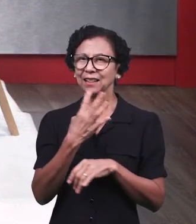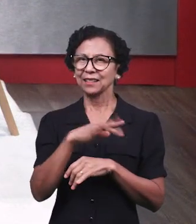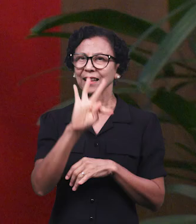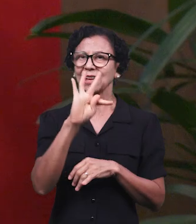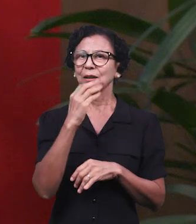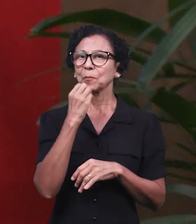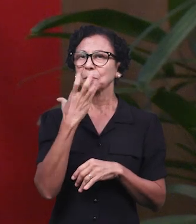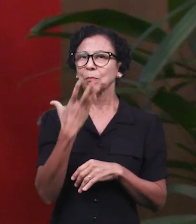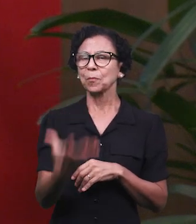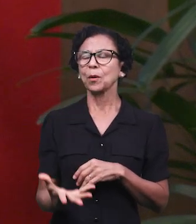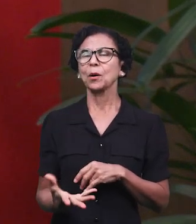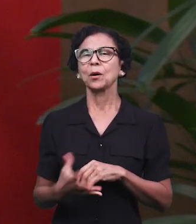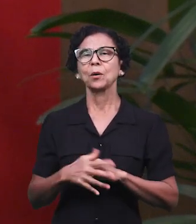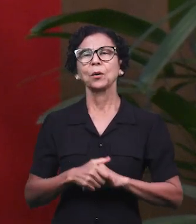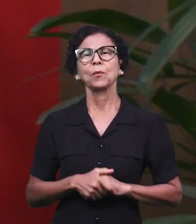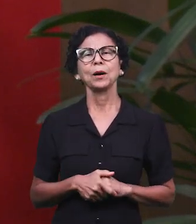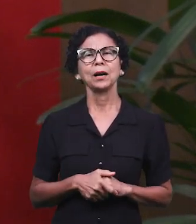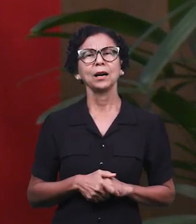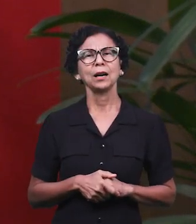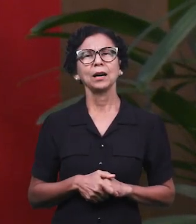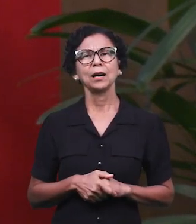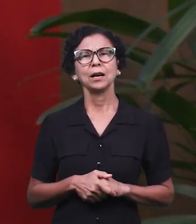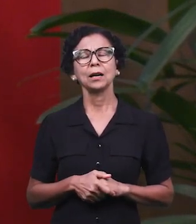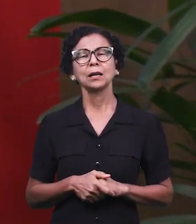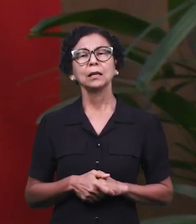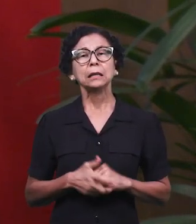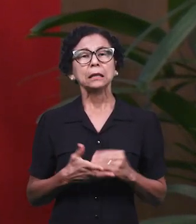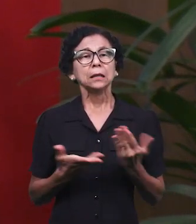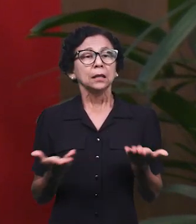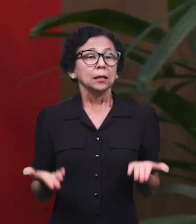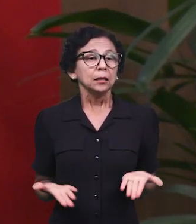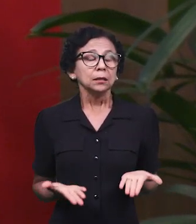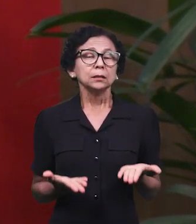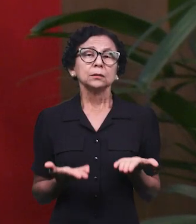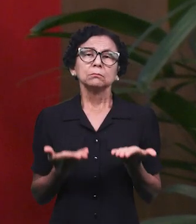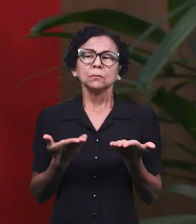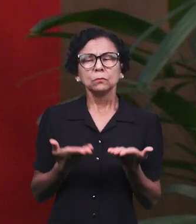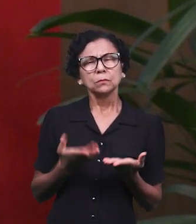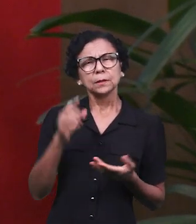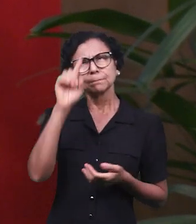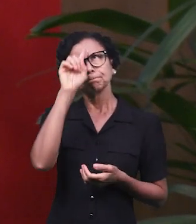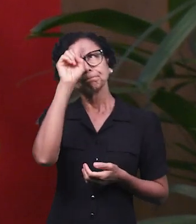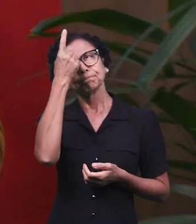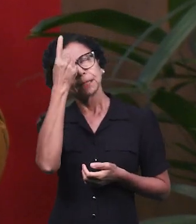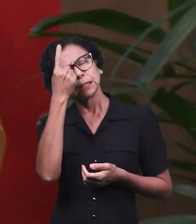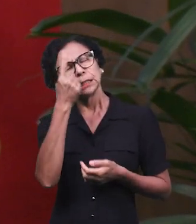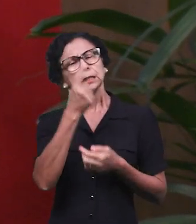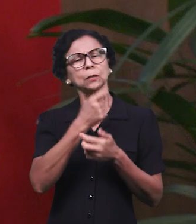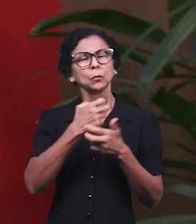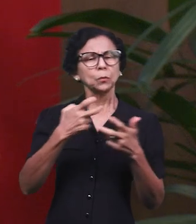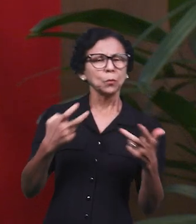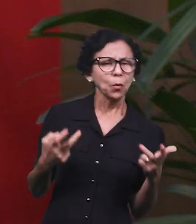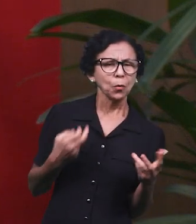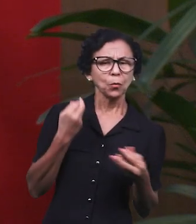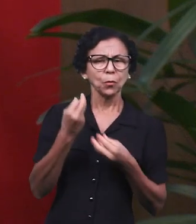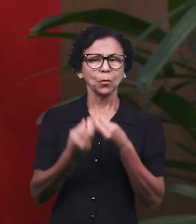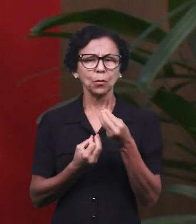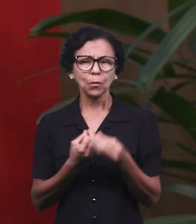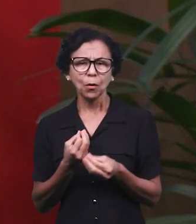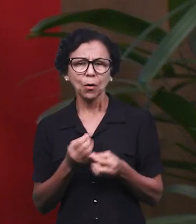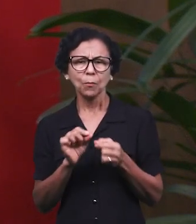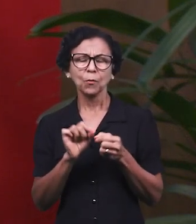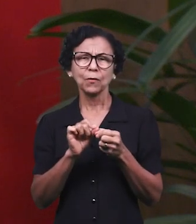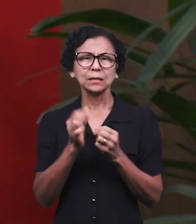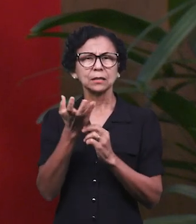dessa técnica porque nós temos uma liberdade de trabalhar ali no momento, o que eu vou fazer, o que eu vou criar. Tem uma